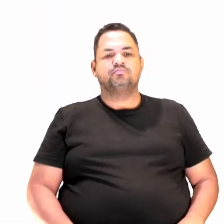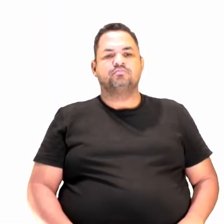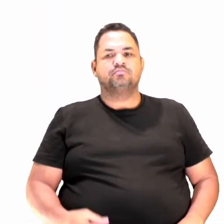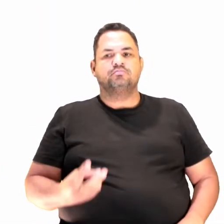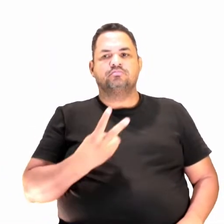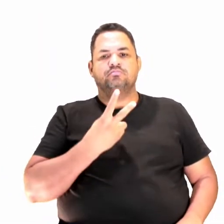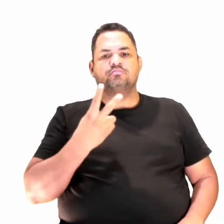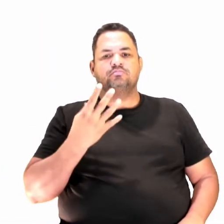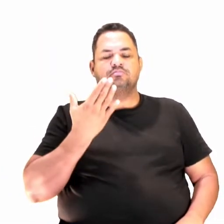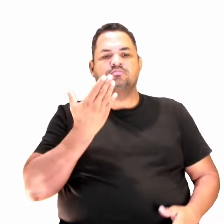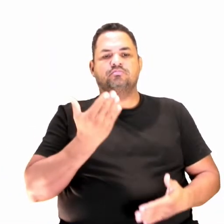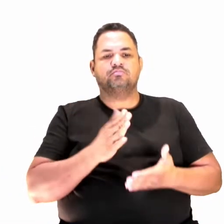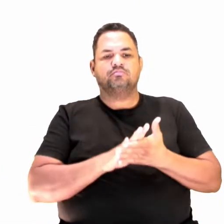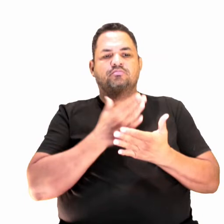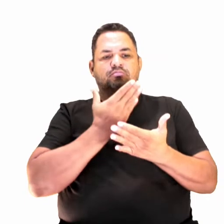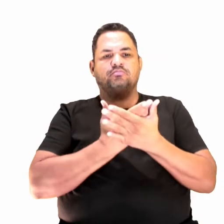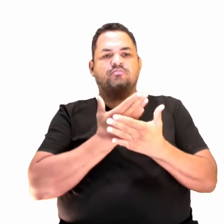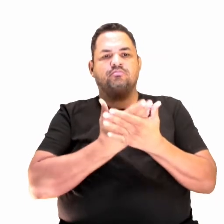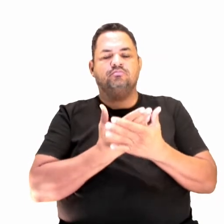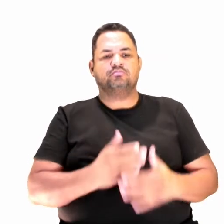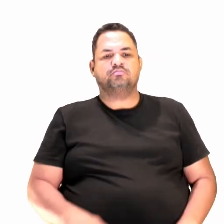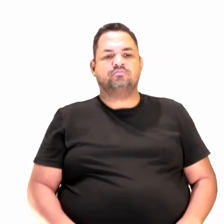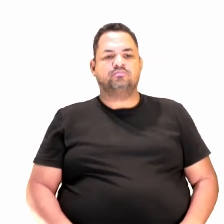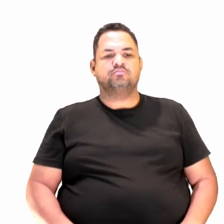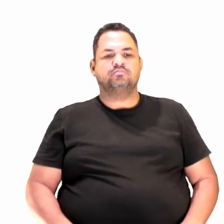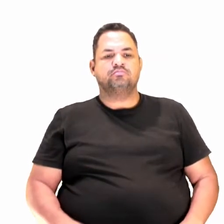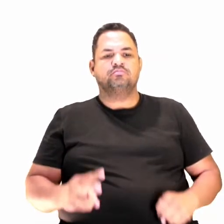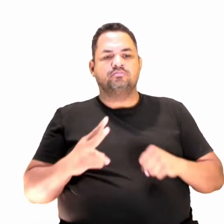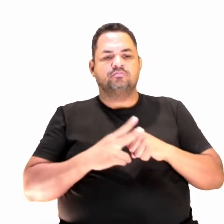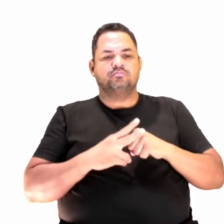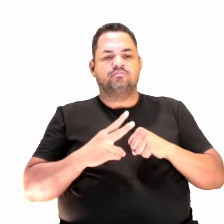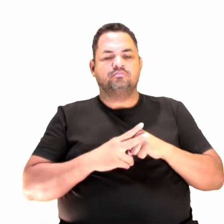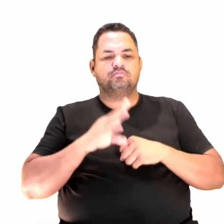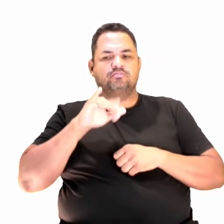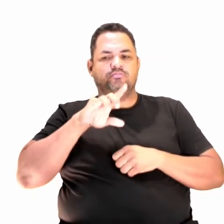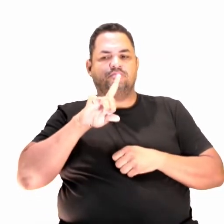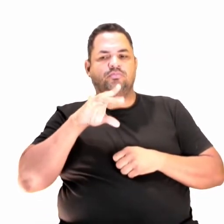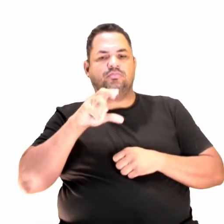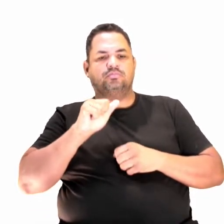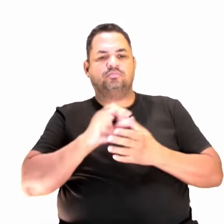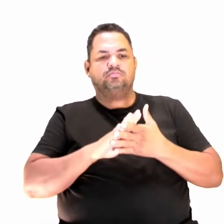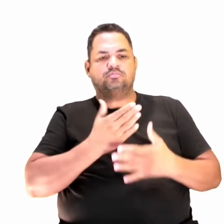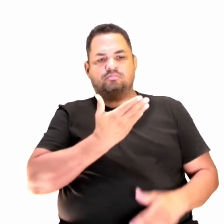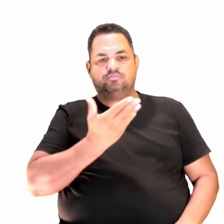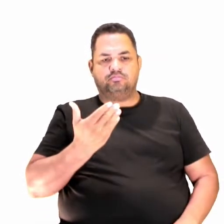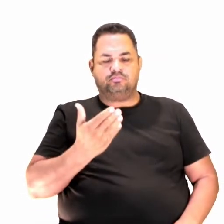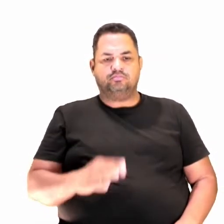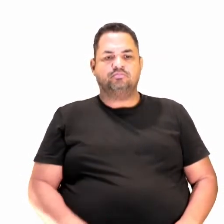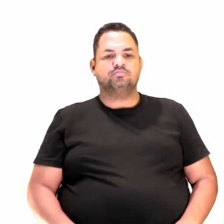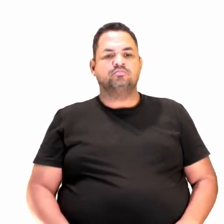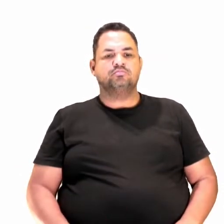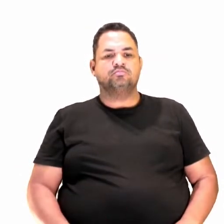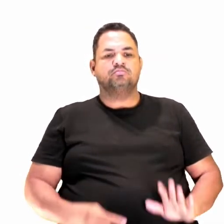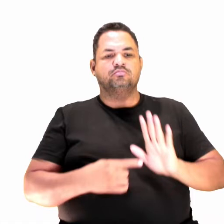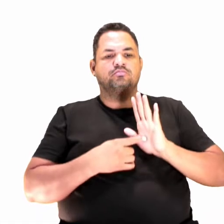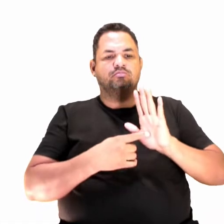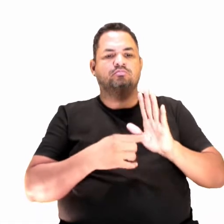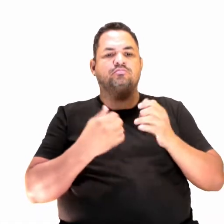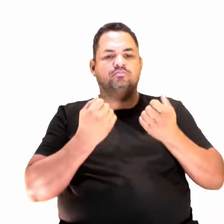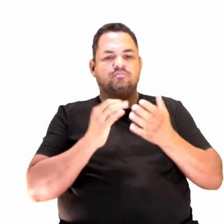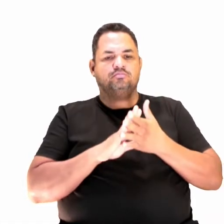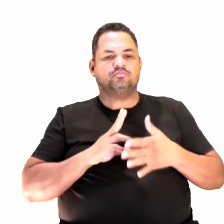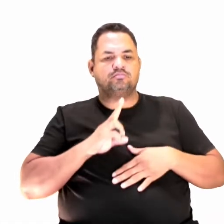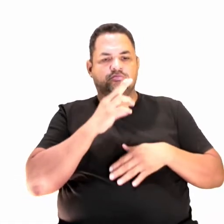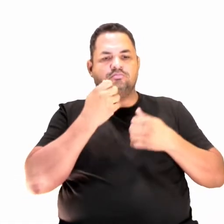entrar na parte da aula onde trabalha com os verbos modais. Então, vamos começar com must, que ele vai expressar aqui